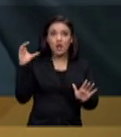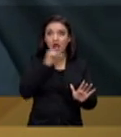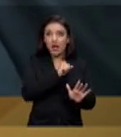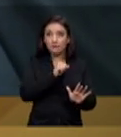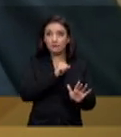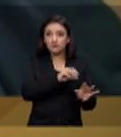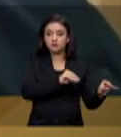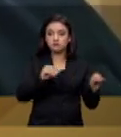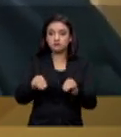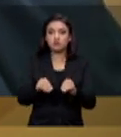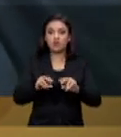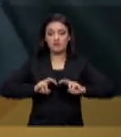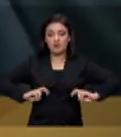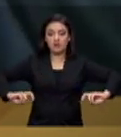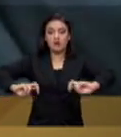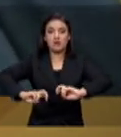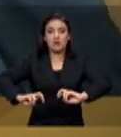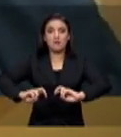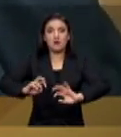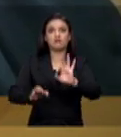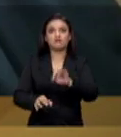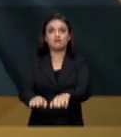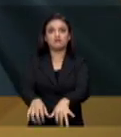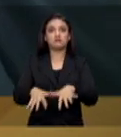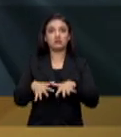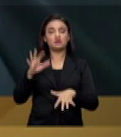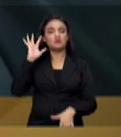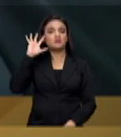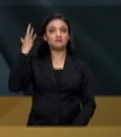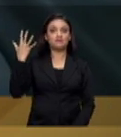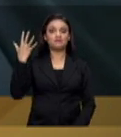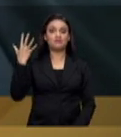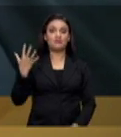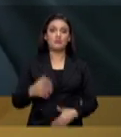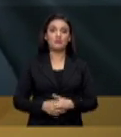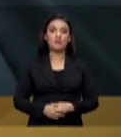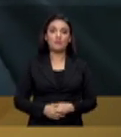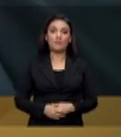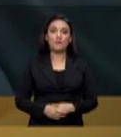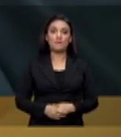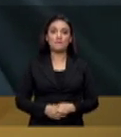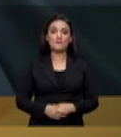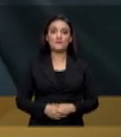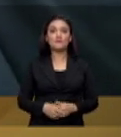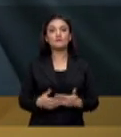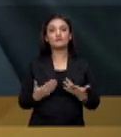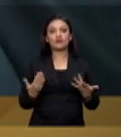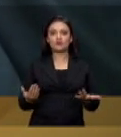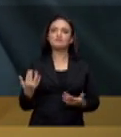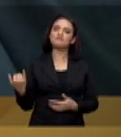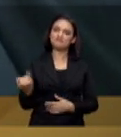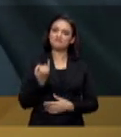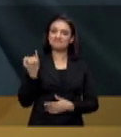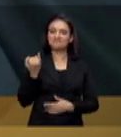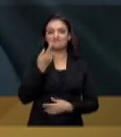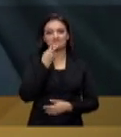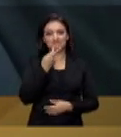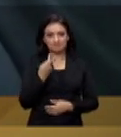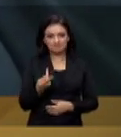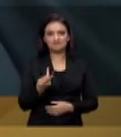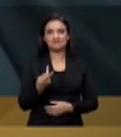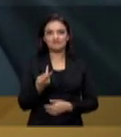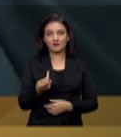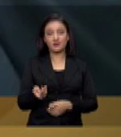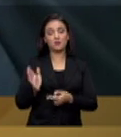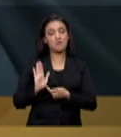comportamento não me cabe louvar, mas me cabe registrá-lo, o que demonstra a